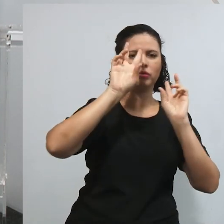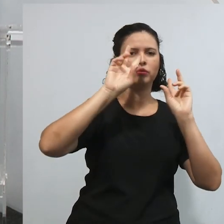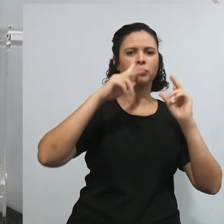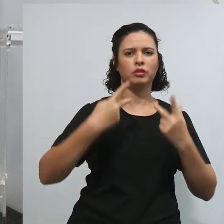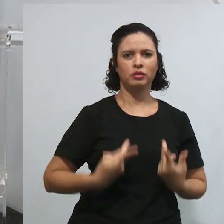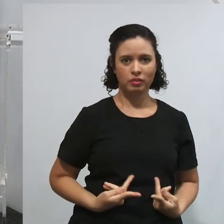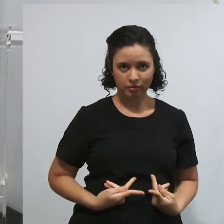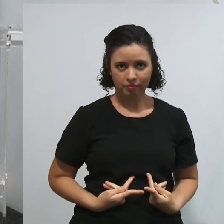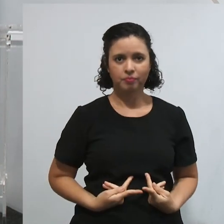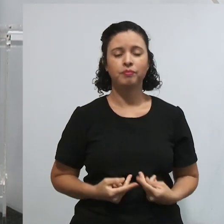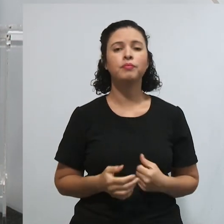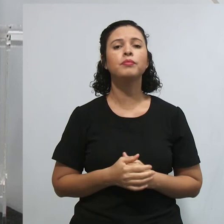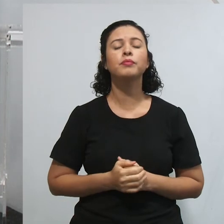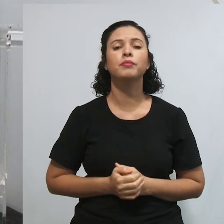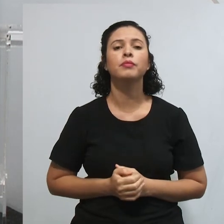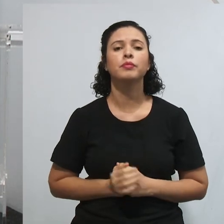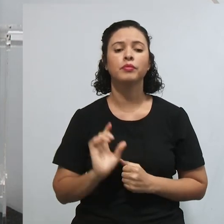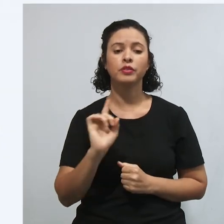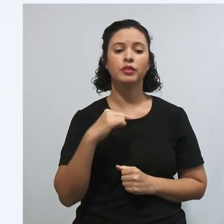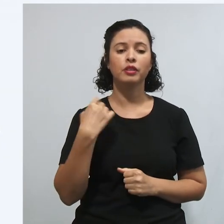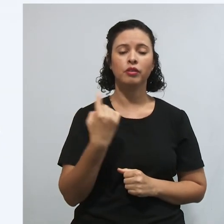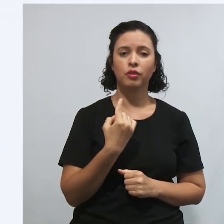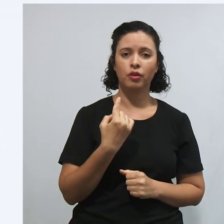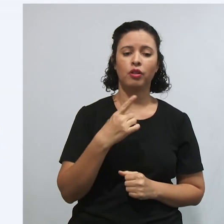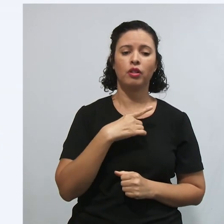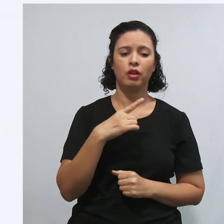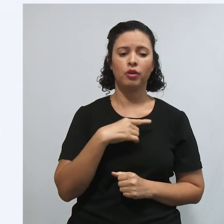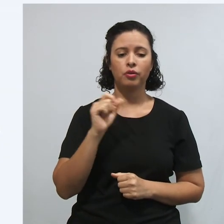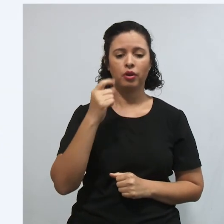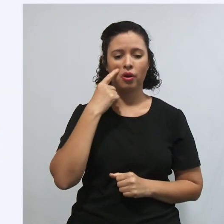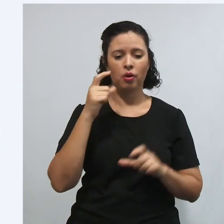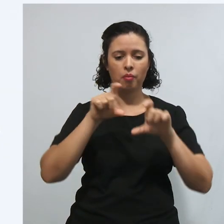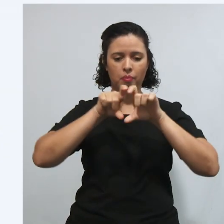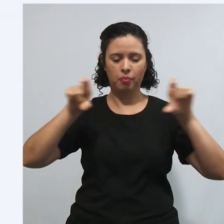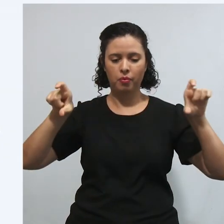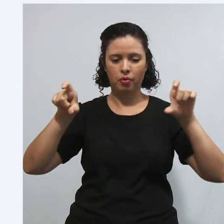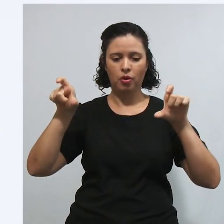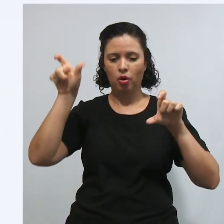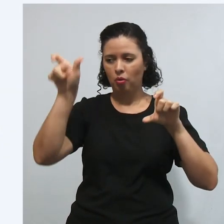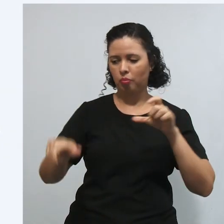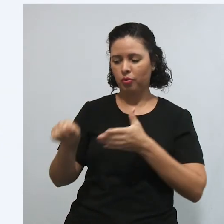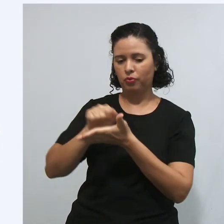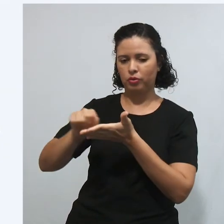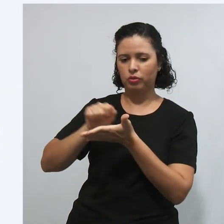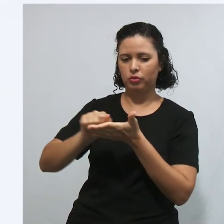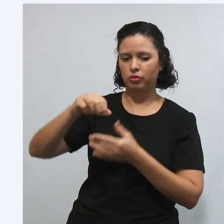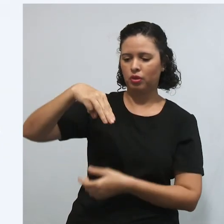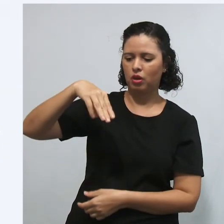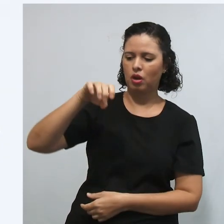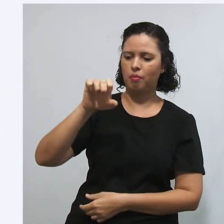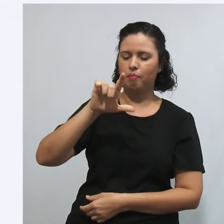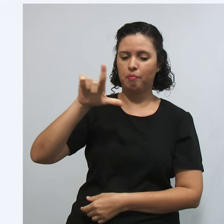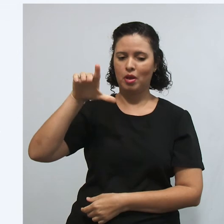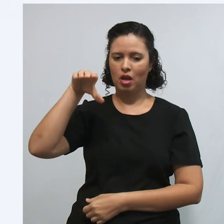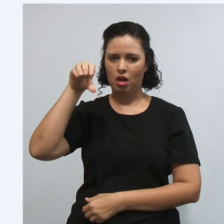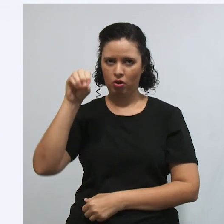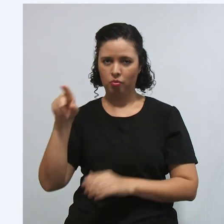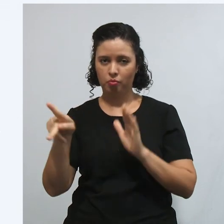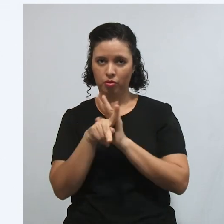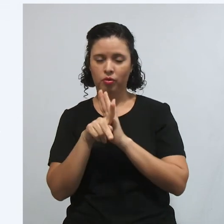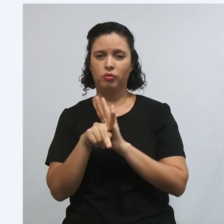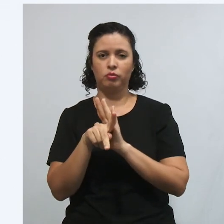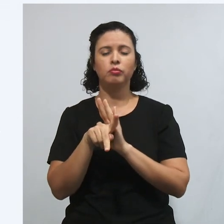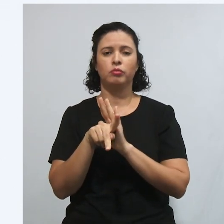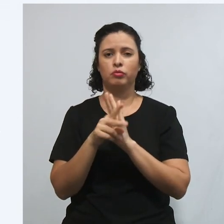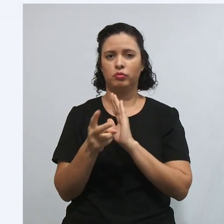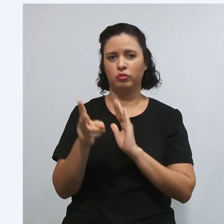nós aprendemos. Então, aqui nós temos uma citação da professora Sueli Mello, que é uma grande estudiosa da teoria